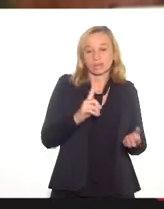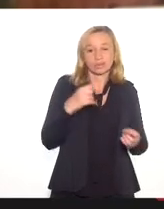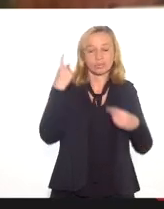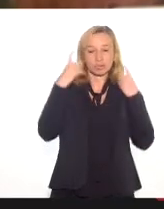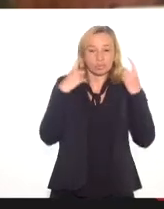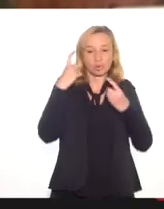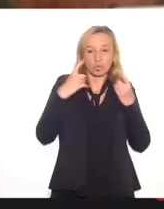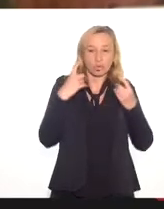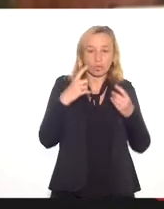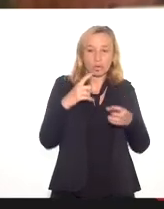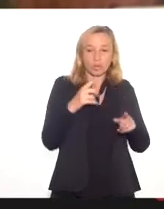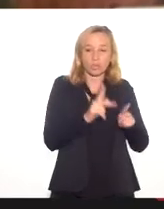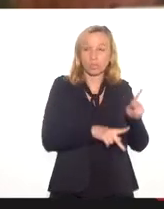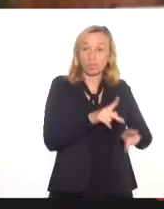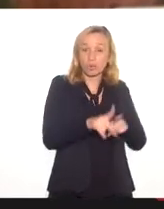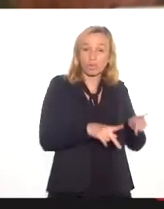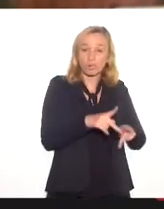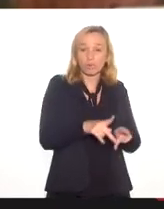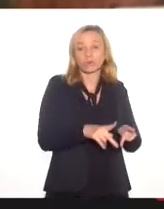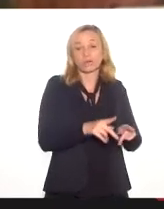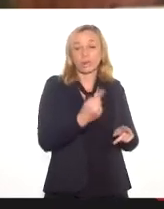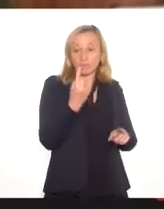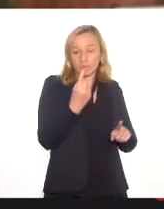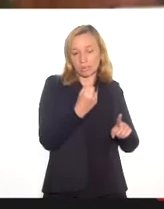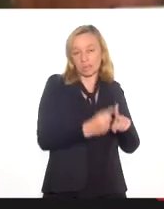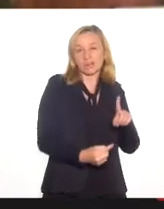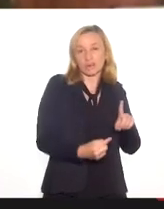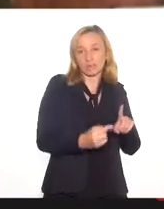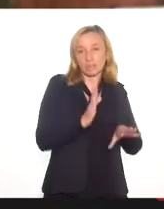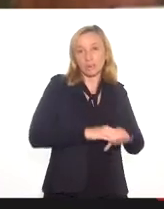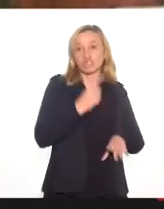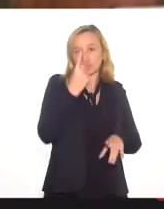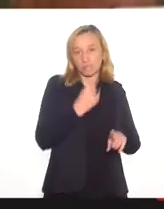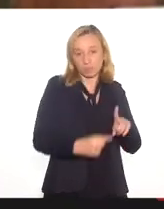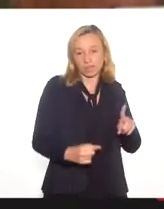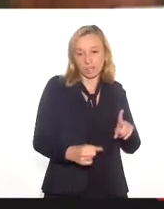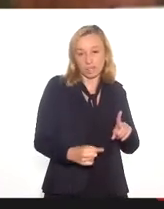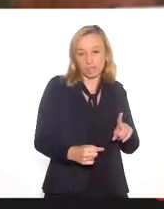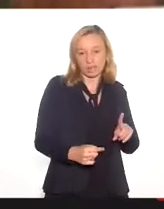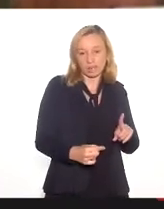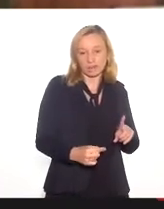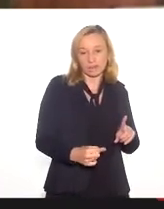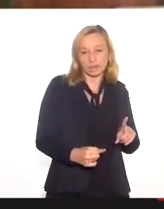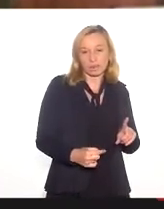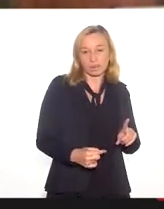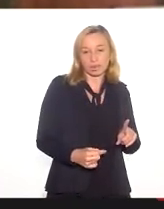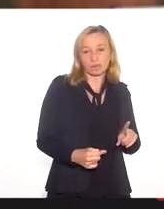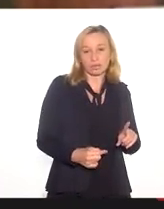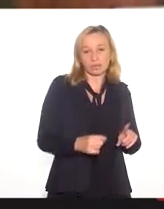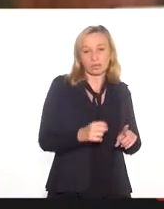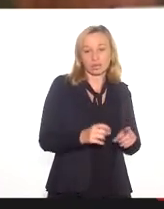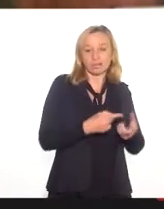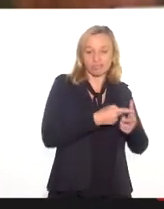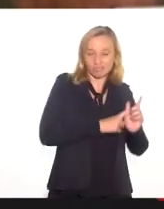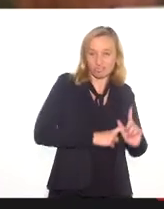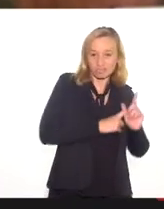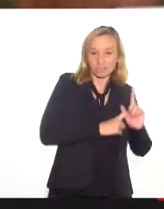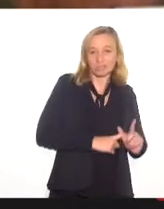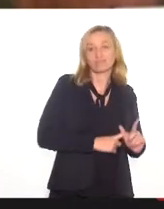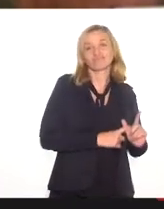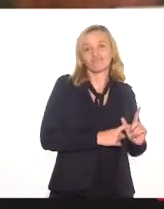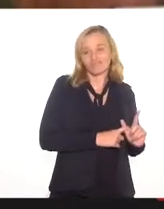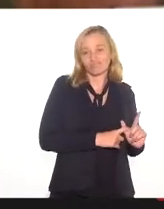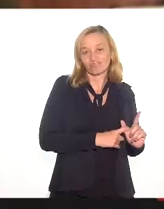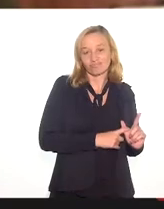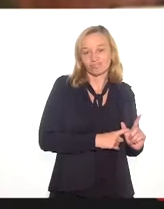população, de modo que um terço, mais de um terço, se tornaram, ou se tornou dependente de